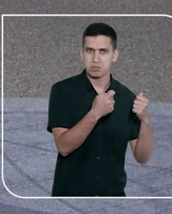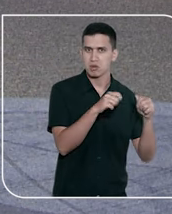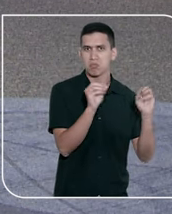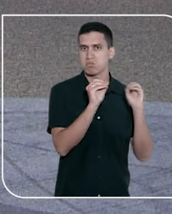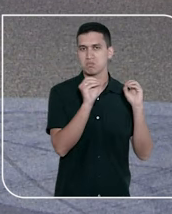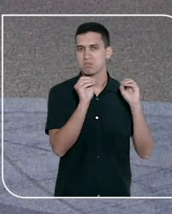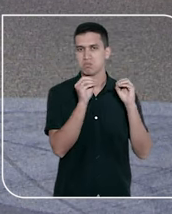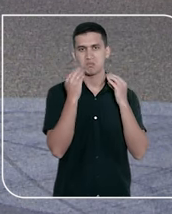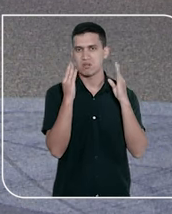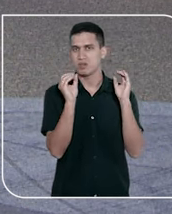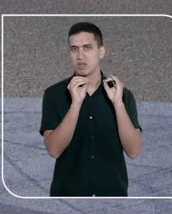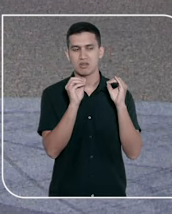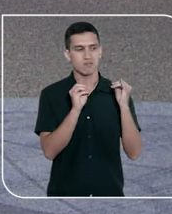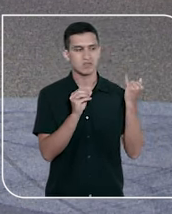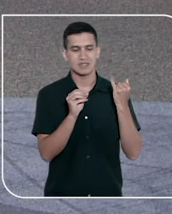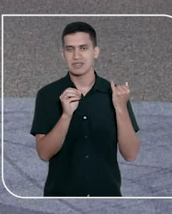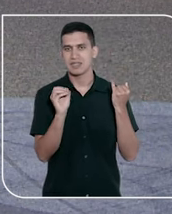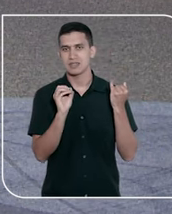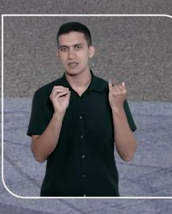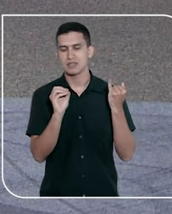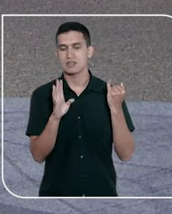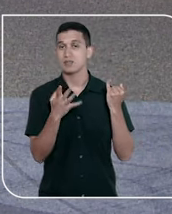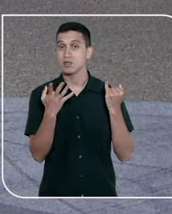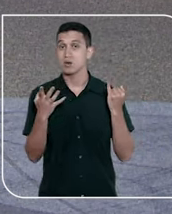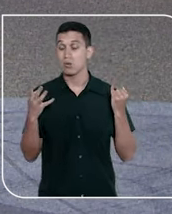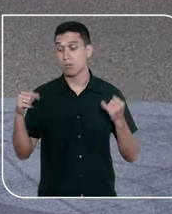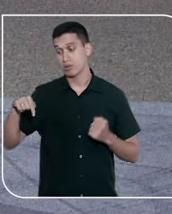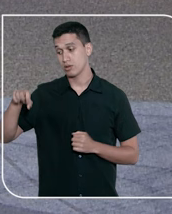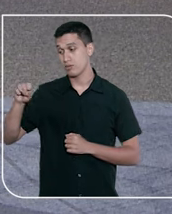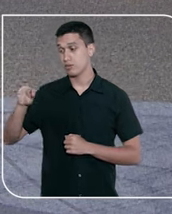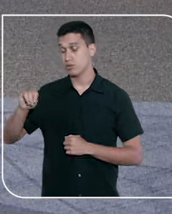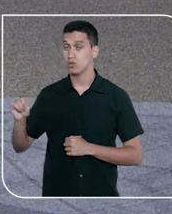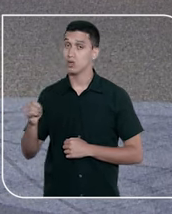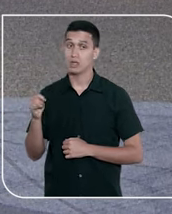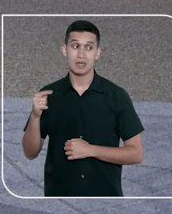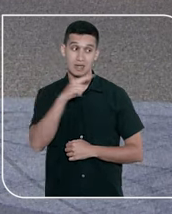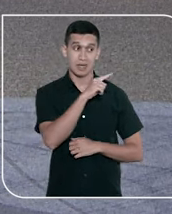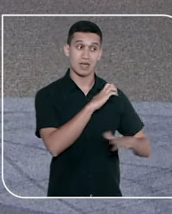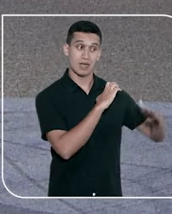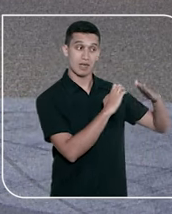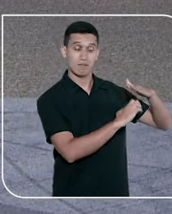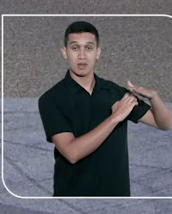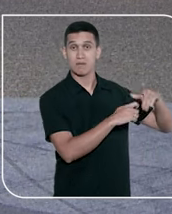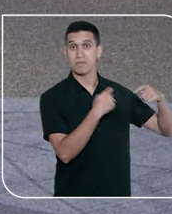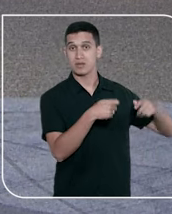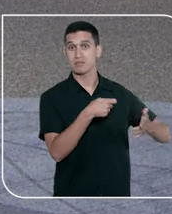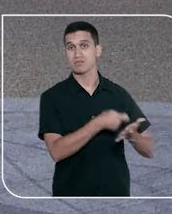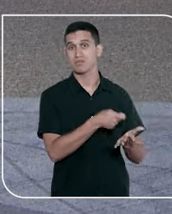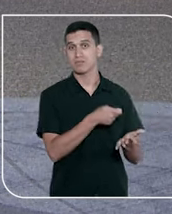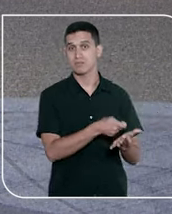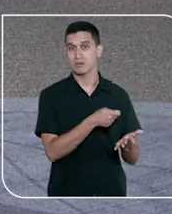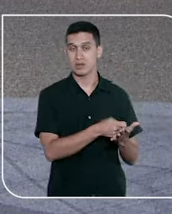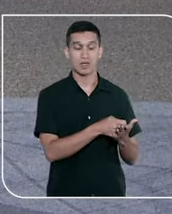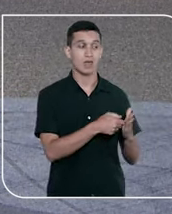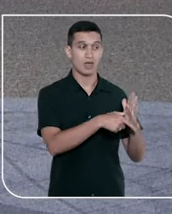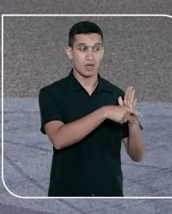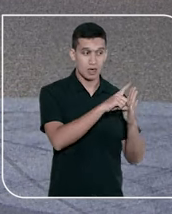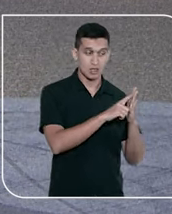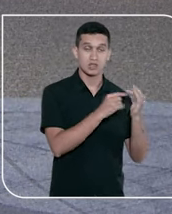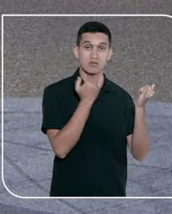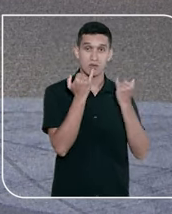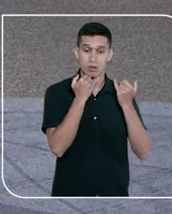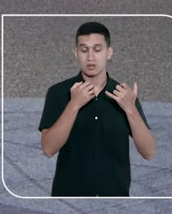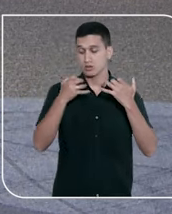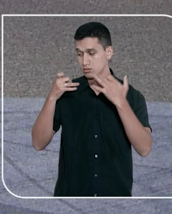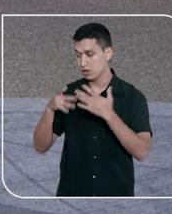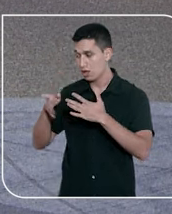Ricardo. Então, pelo que o STJ definiu, a companhia aérea tem que obrigatoriamente informar ao consumidor os motivos